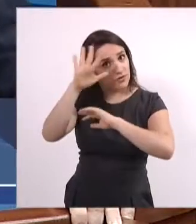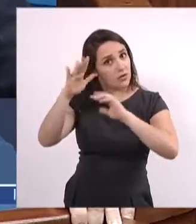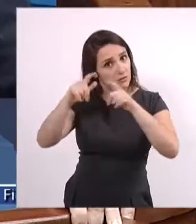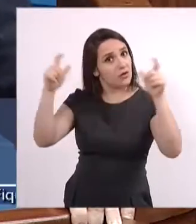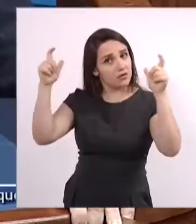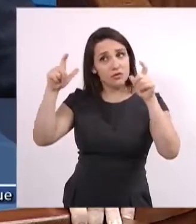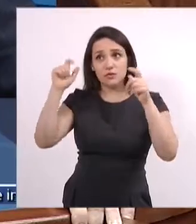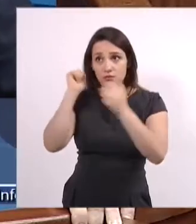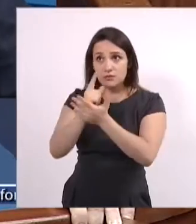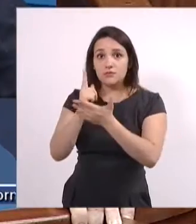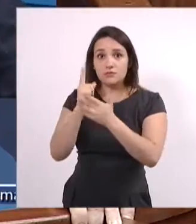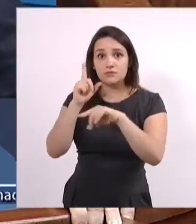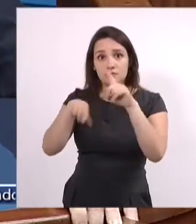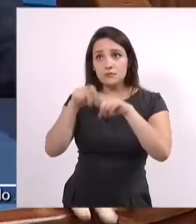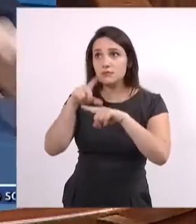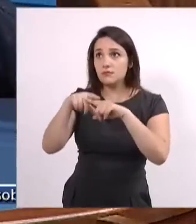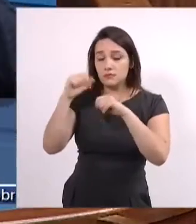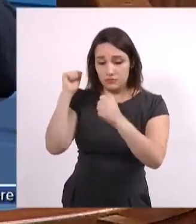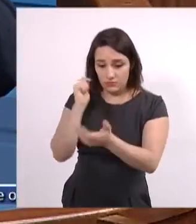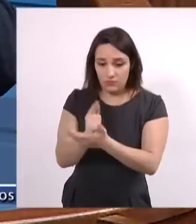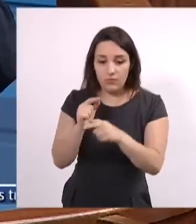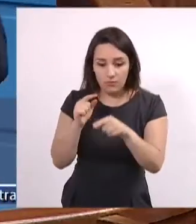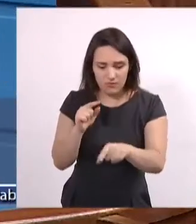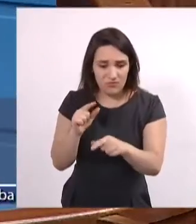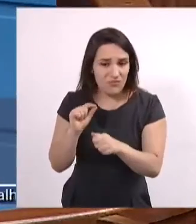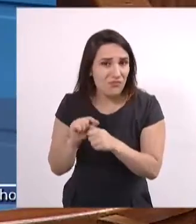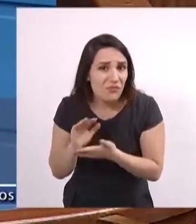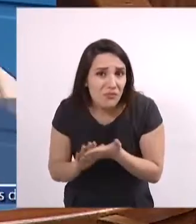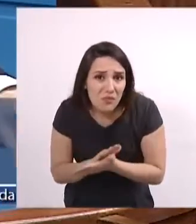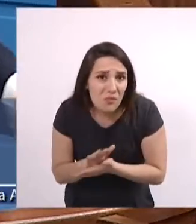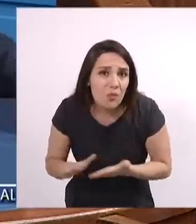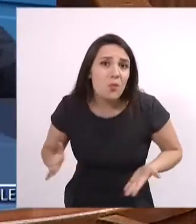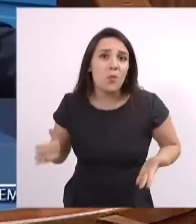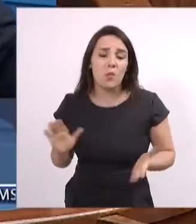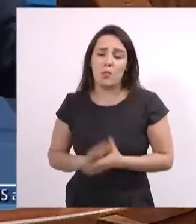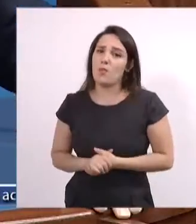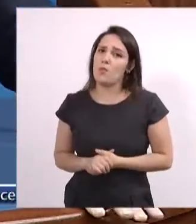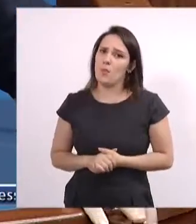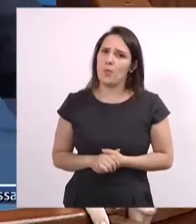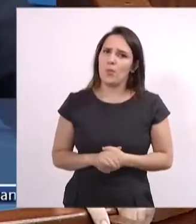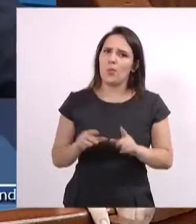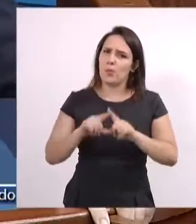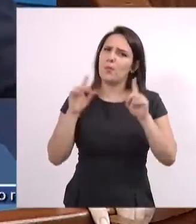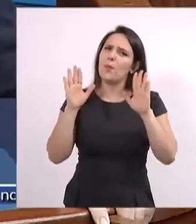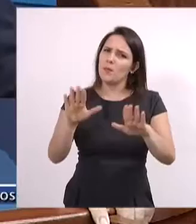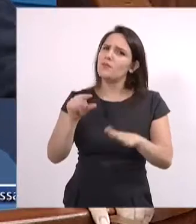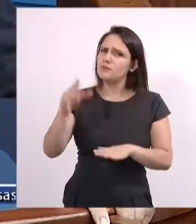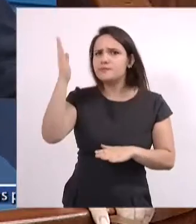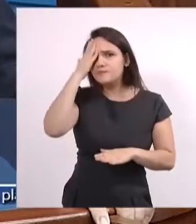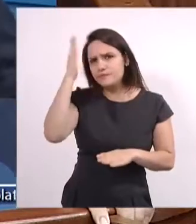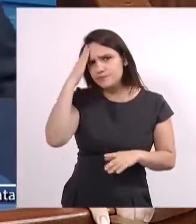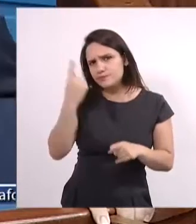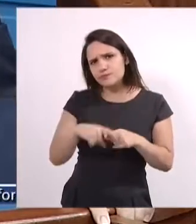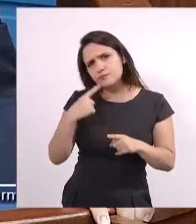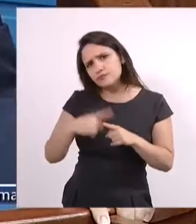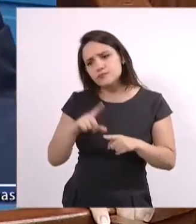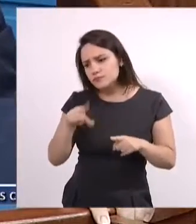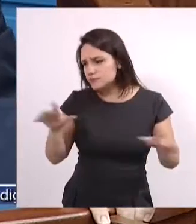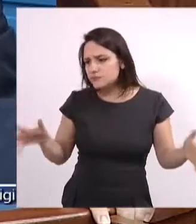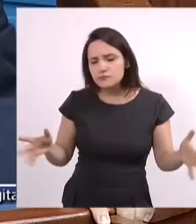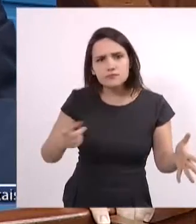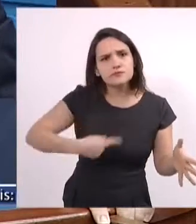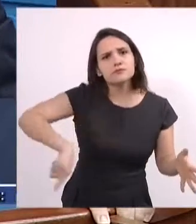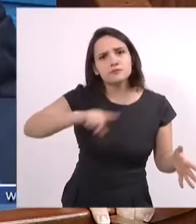maioria. E por que foi incentivado as academias ao ar livre